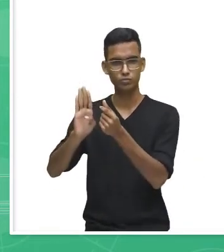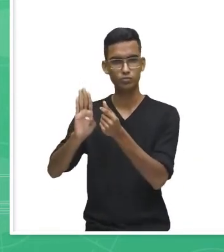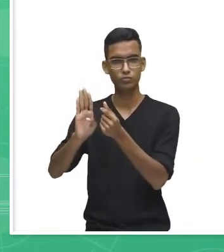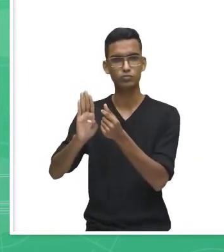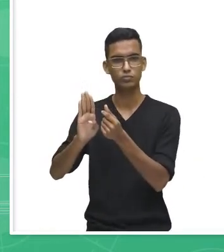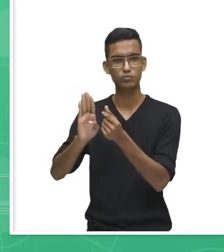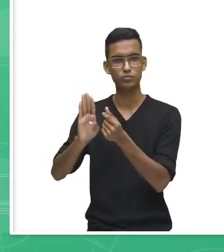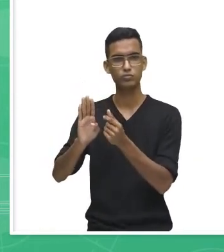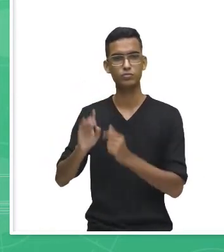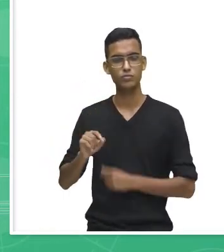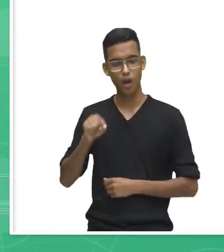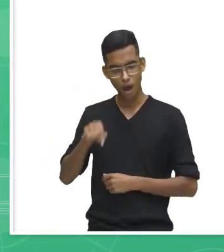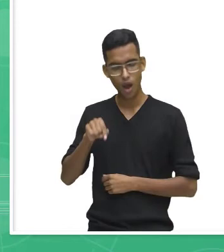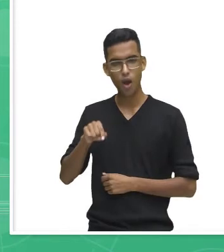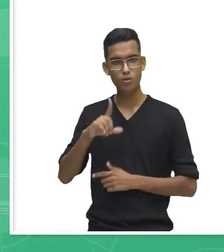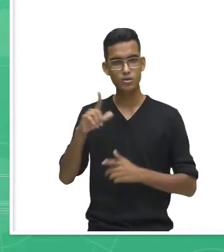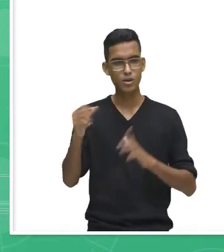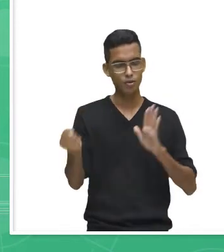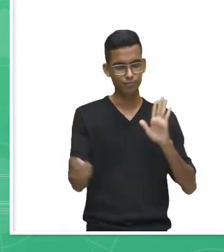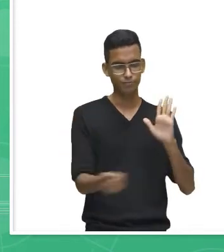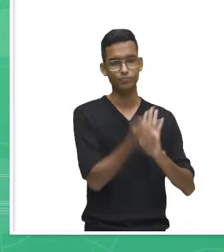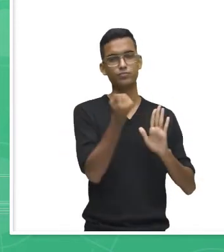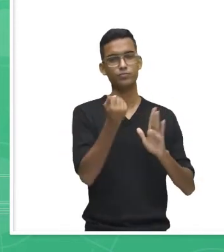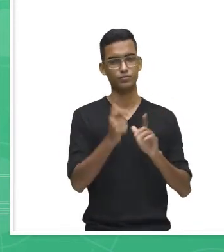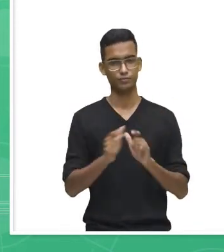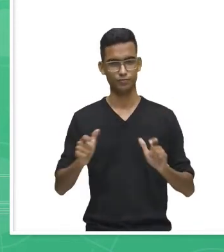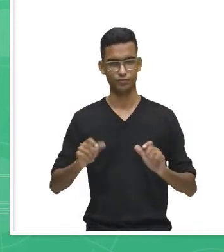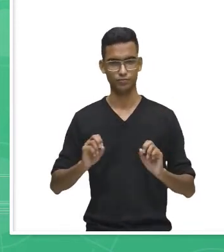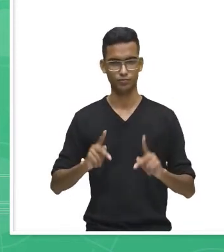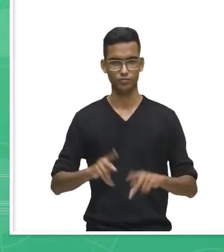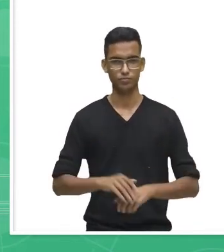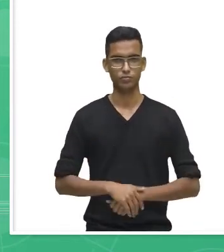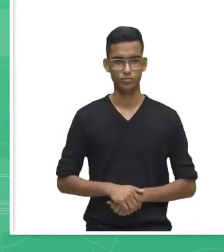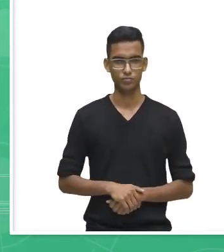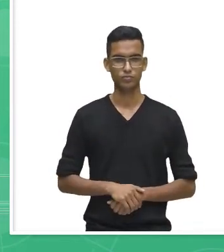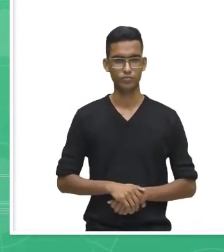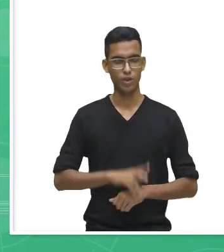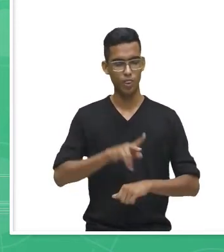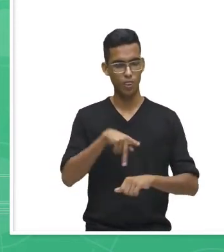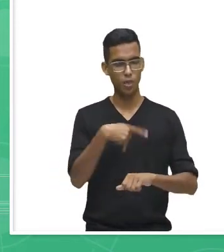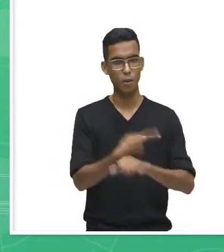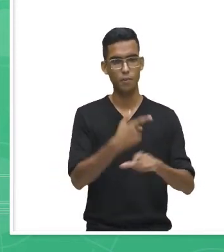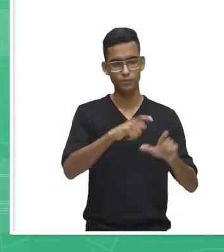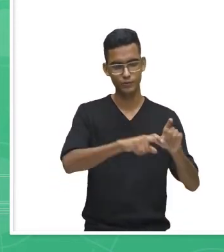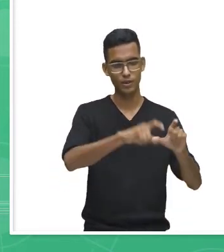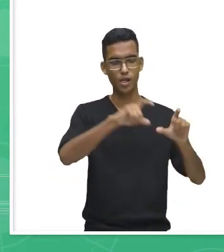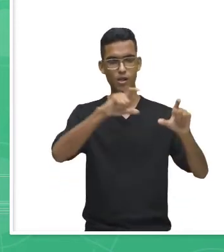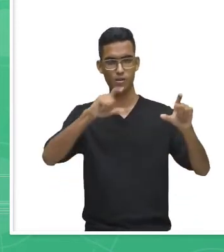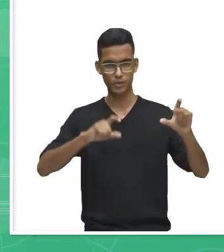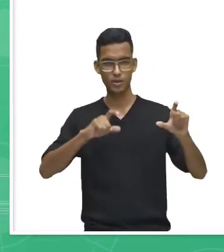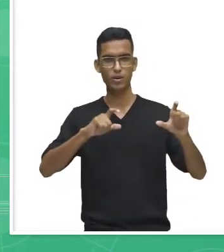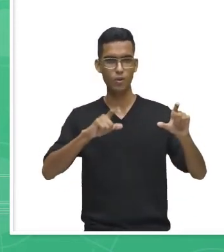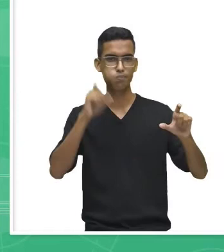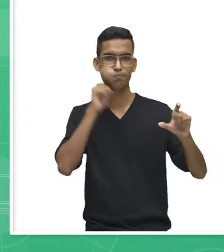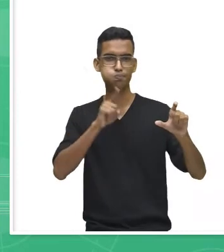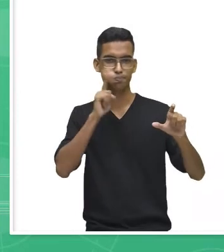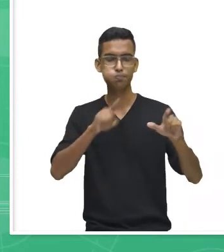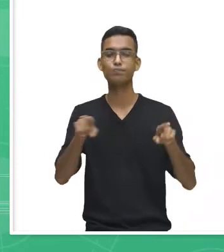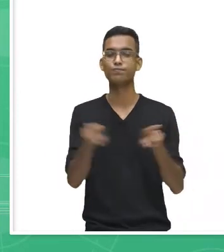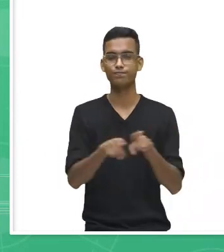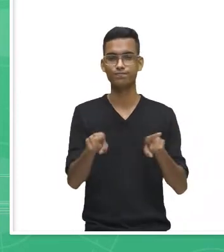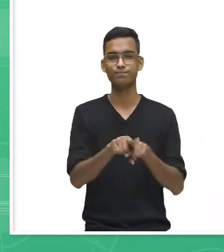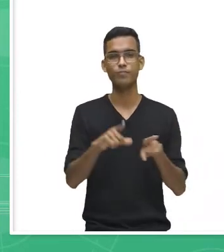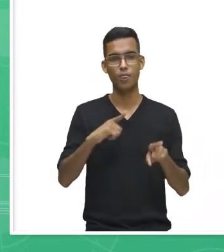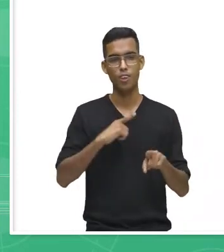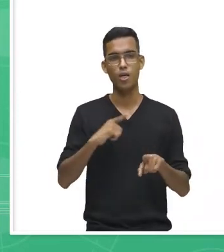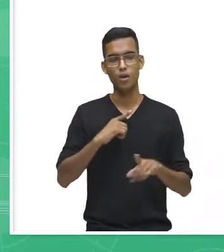tem uma simbologia maior, apesar da independência dos Estados Unidos também ter uma representação muito forte